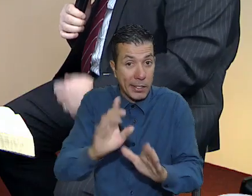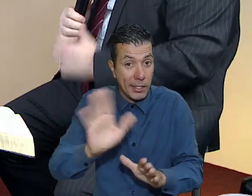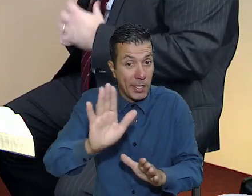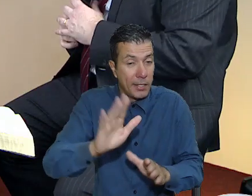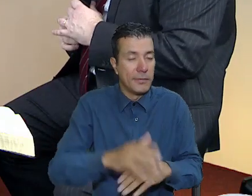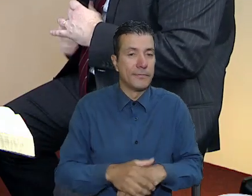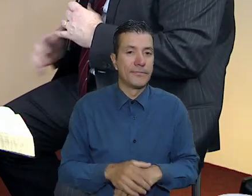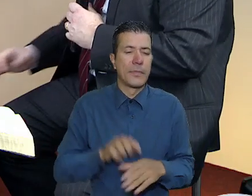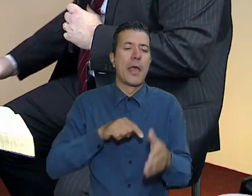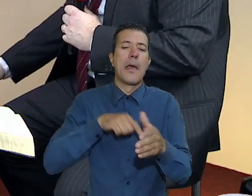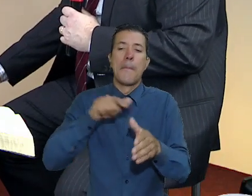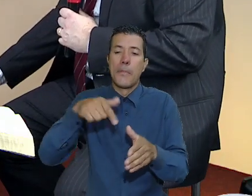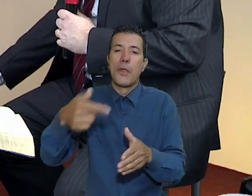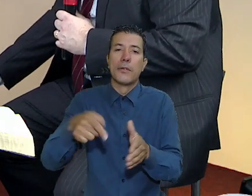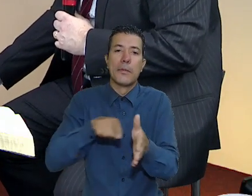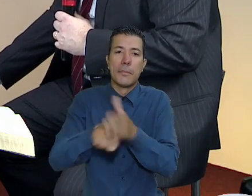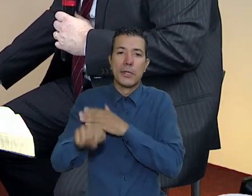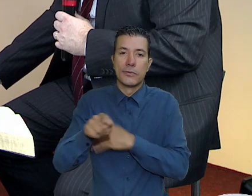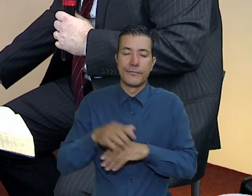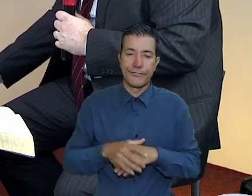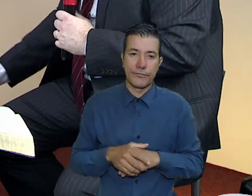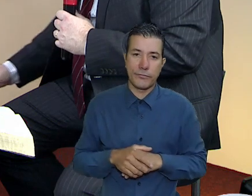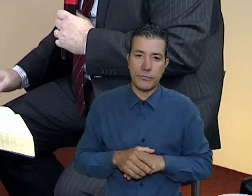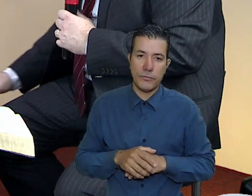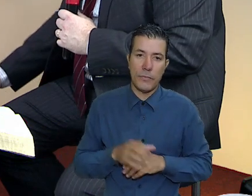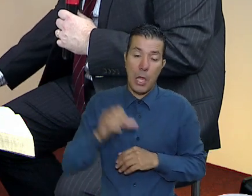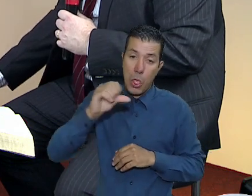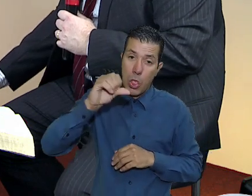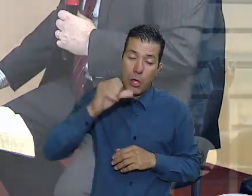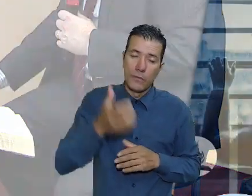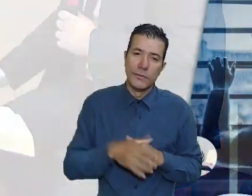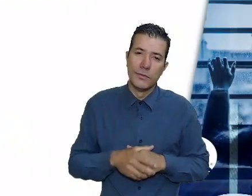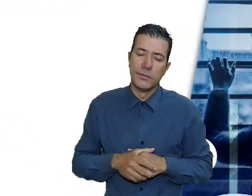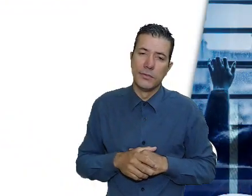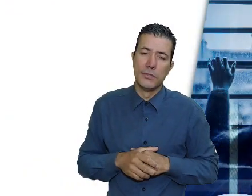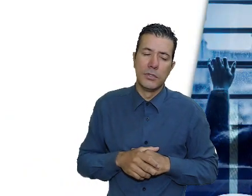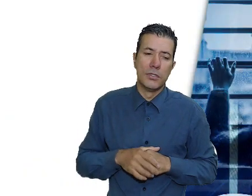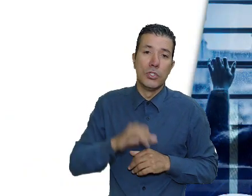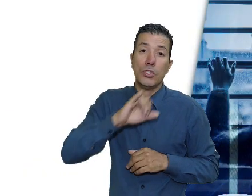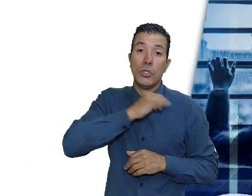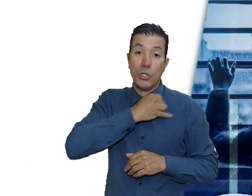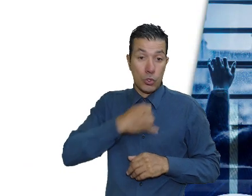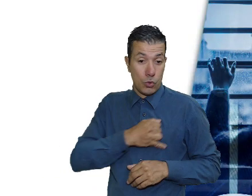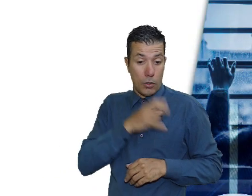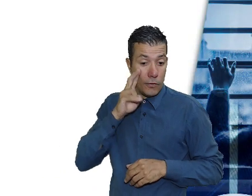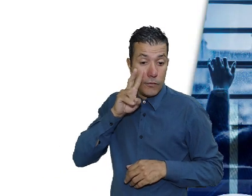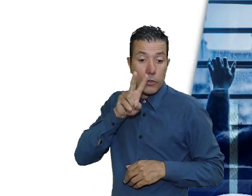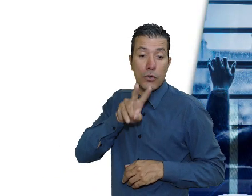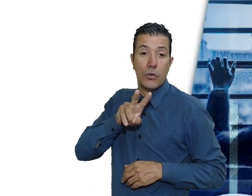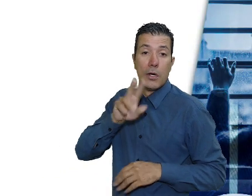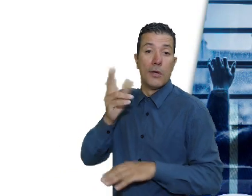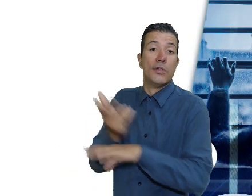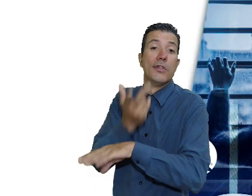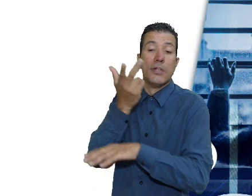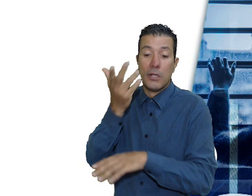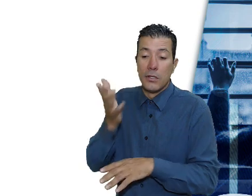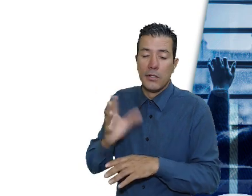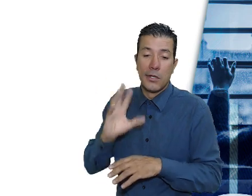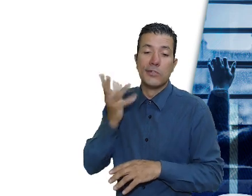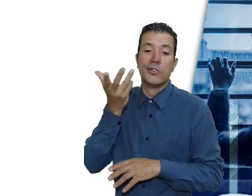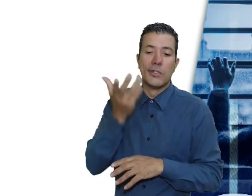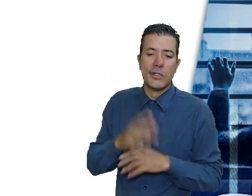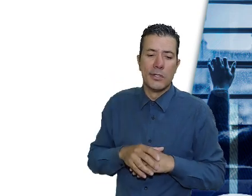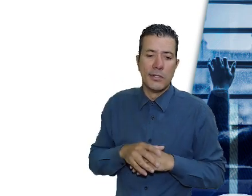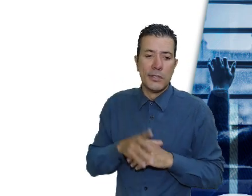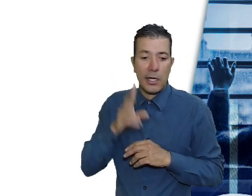Vamos para a próxima pergunta, a pergunta de número 9. O que João viu acontecer ao abrir o sétimo selo, pastor Yuri? Ele